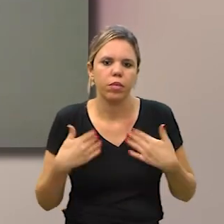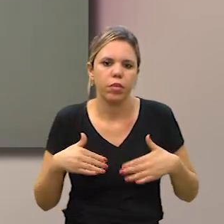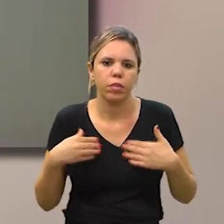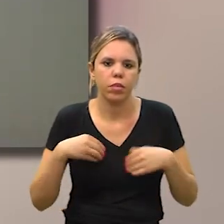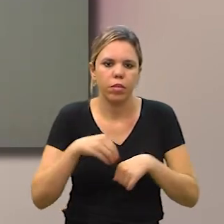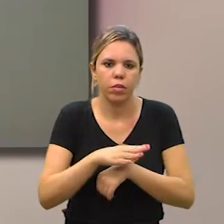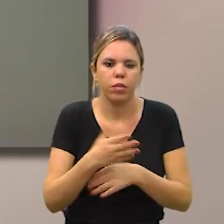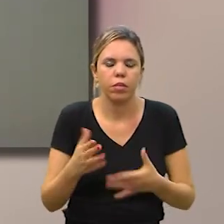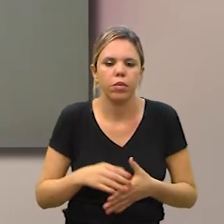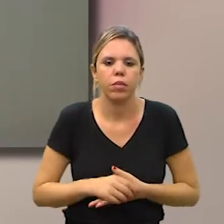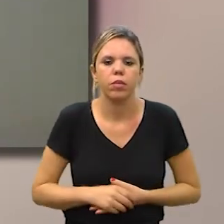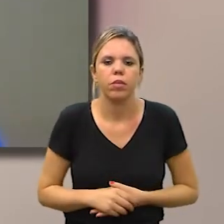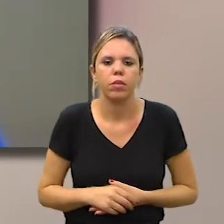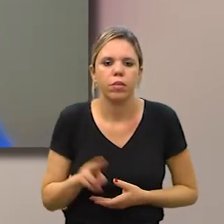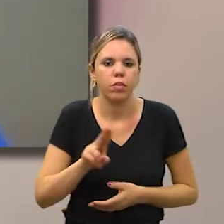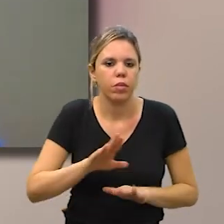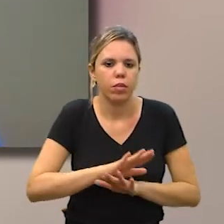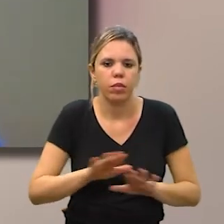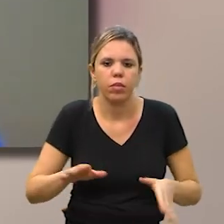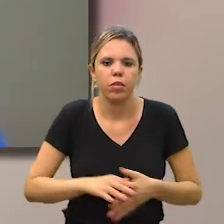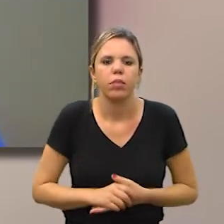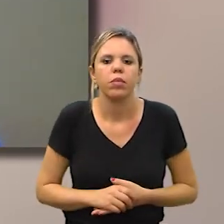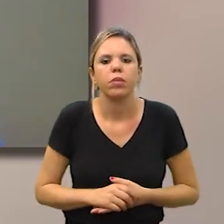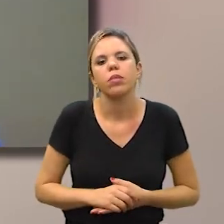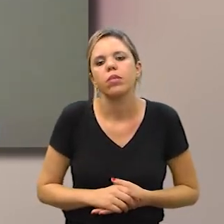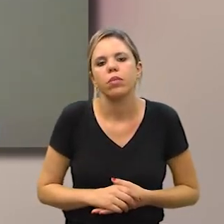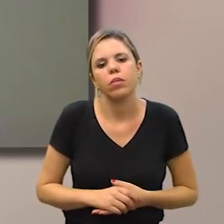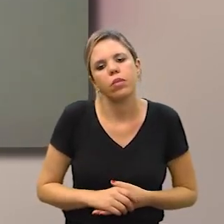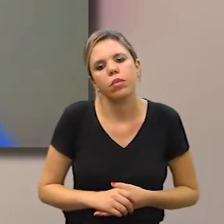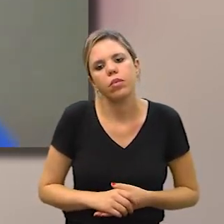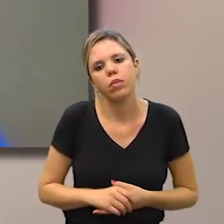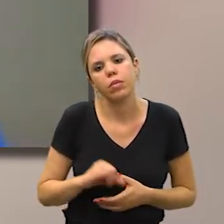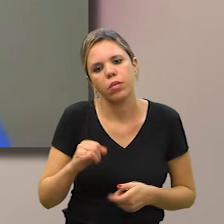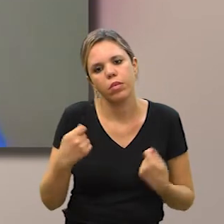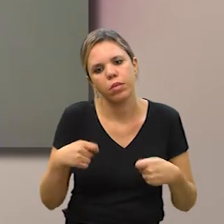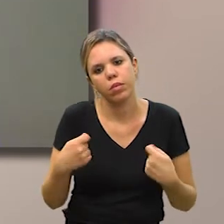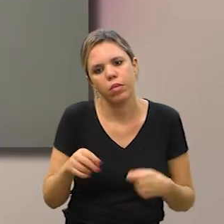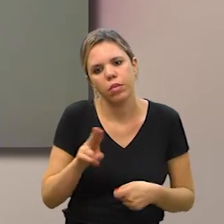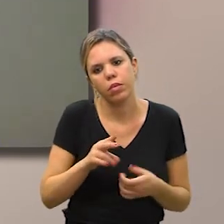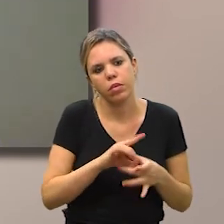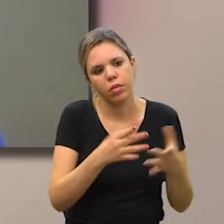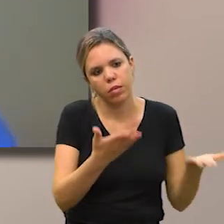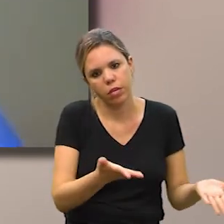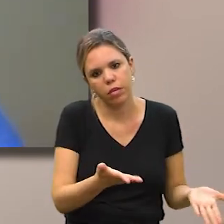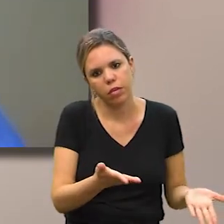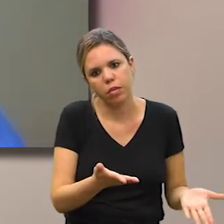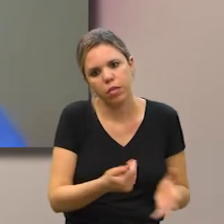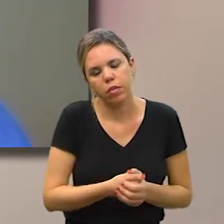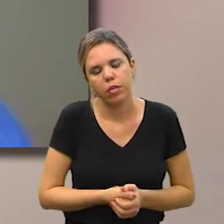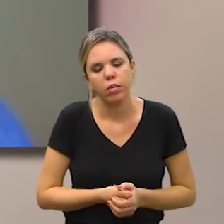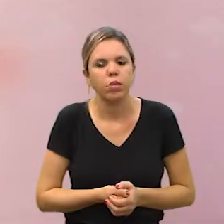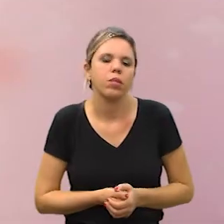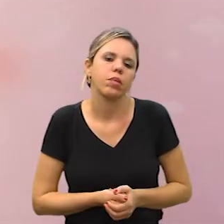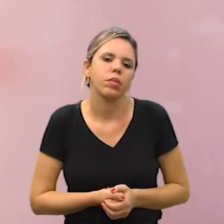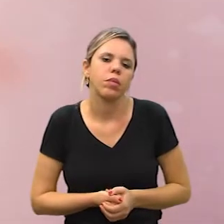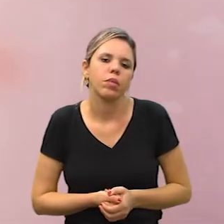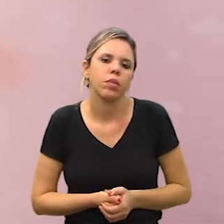tranquilo para não usar essa paga para não usar se precisar usar tá lá garantia